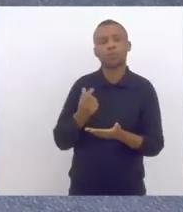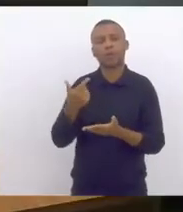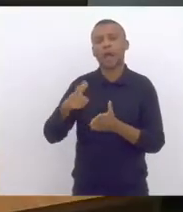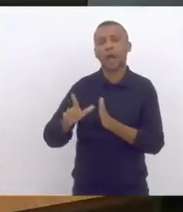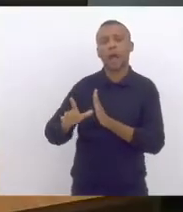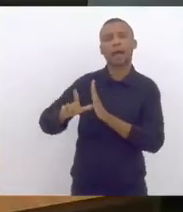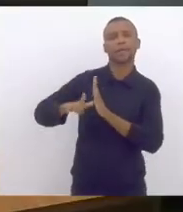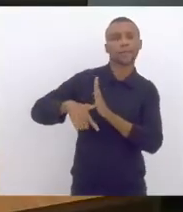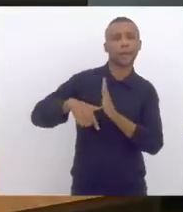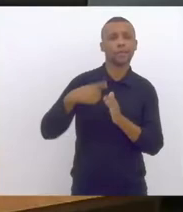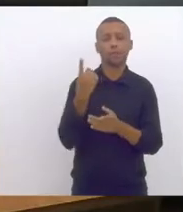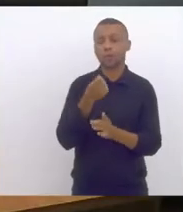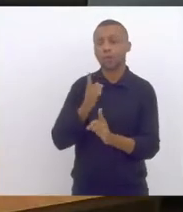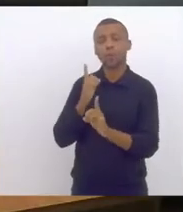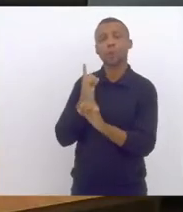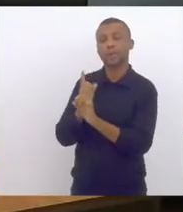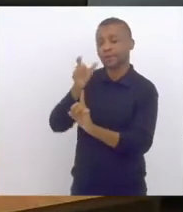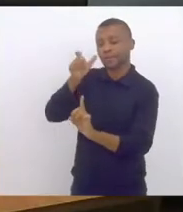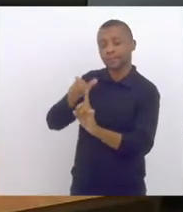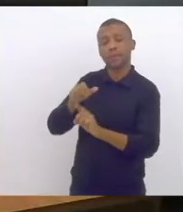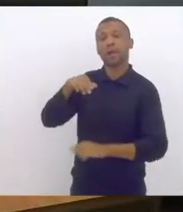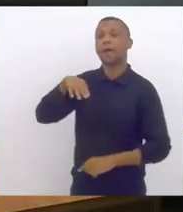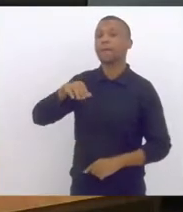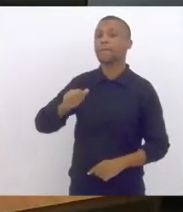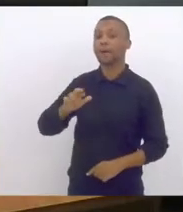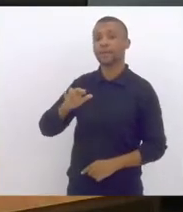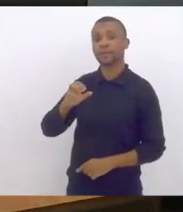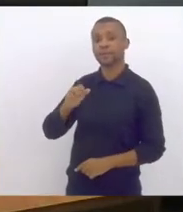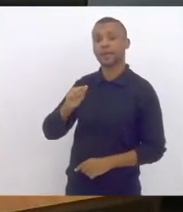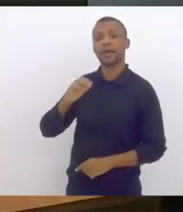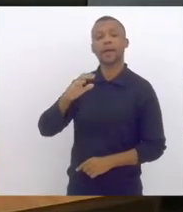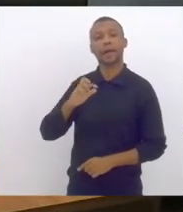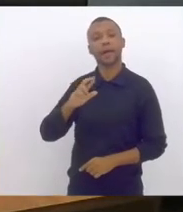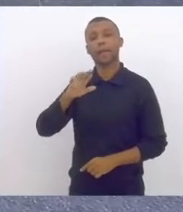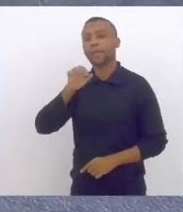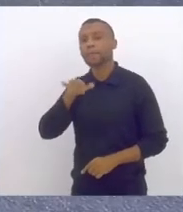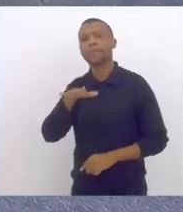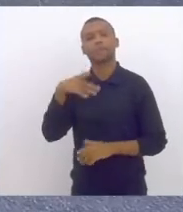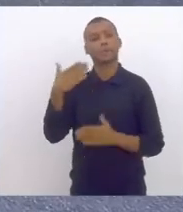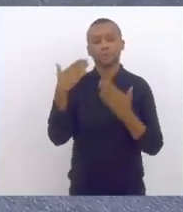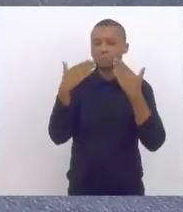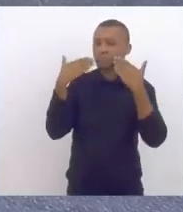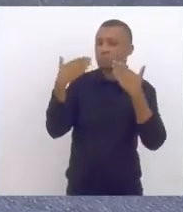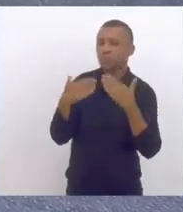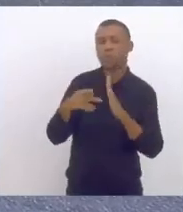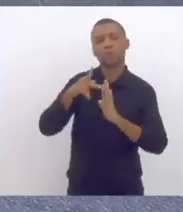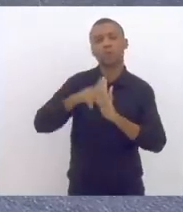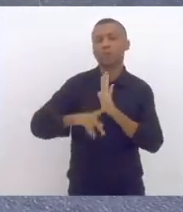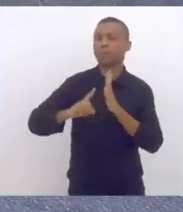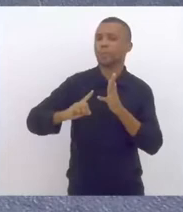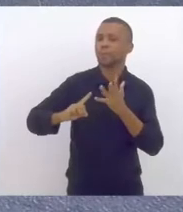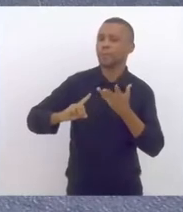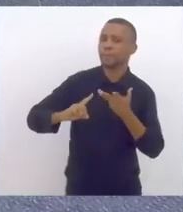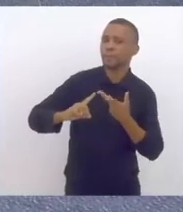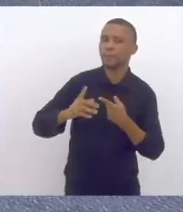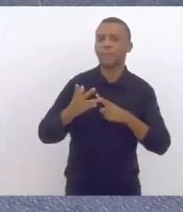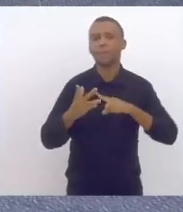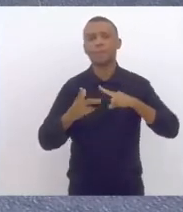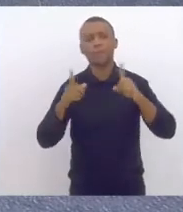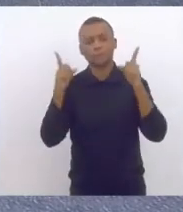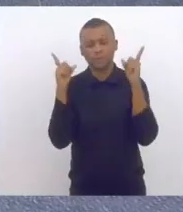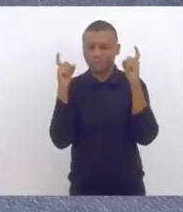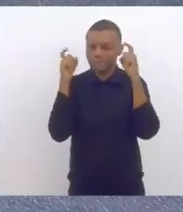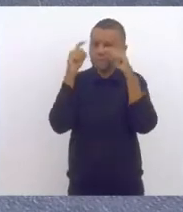a doutora Maria Carmen, que apresentou aí, né, quais são os projetos, nos mostrou as